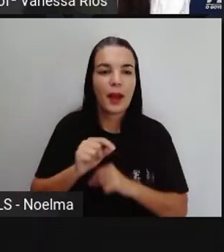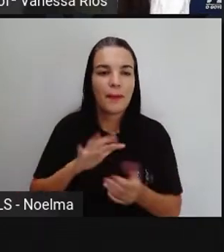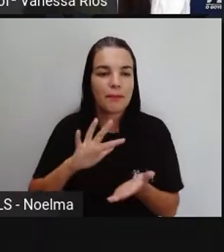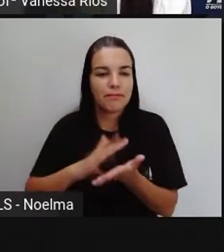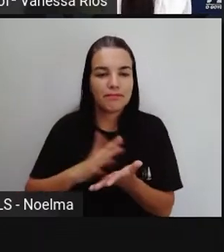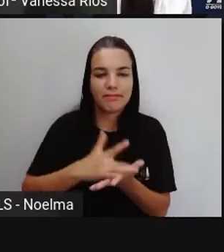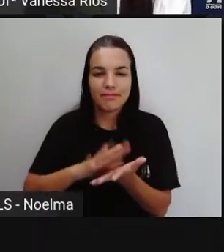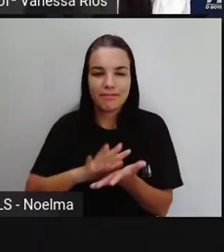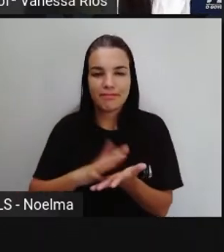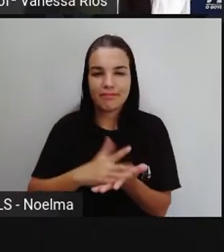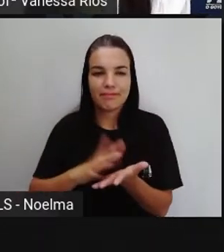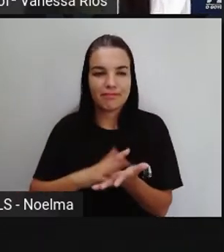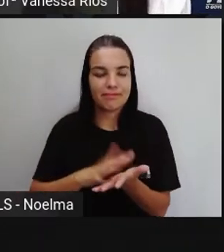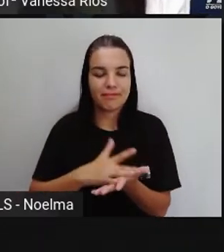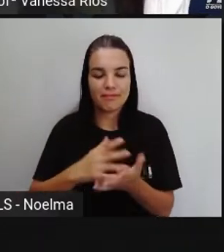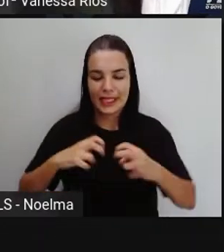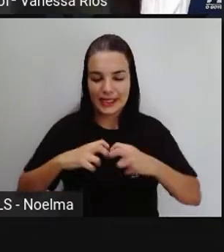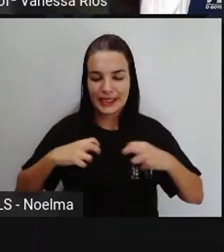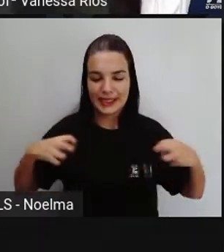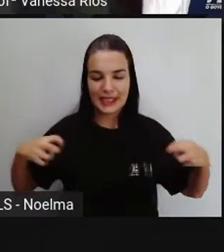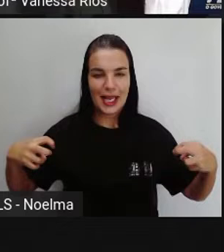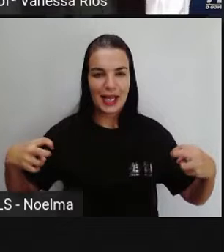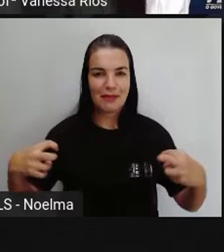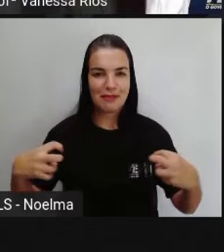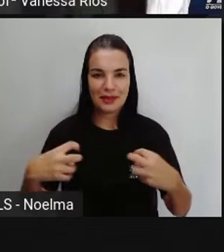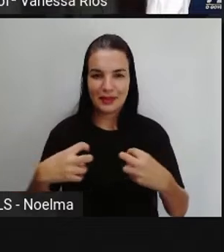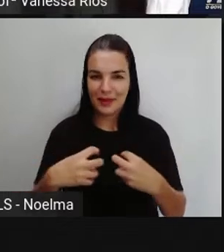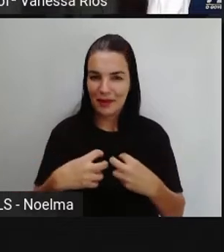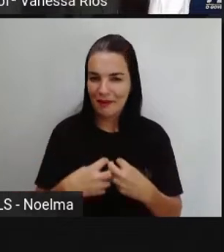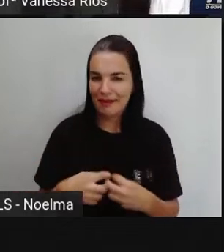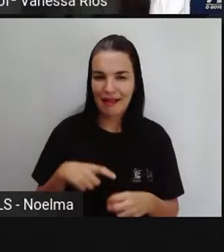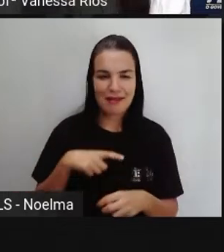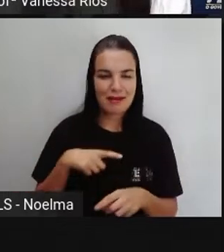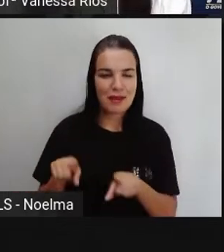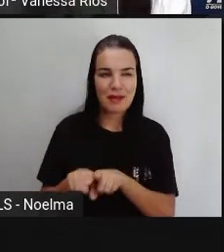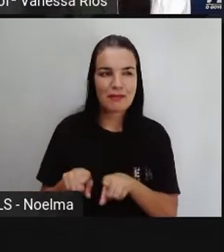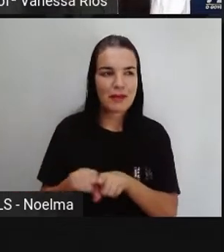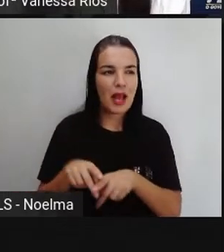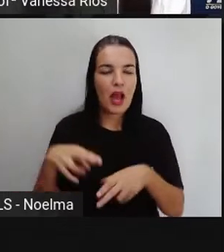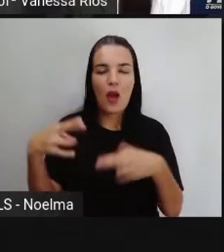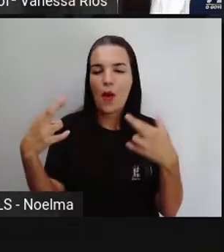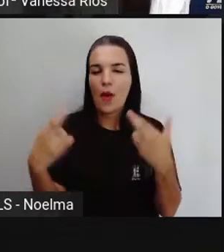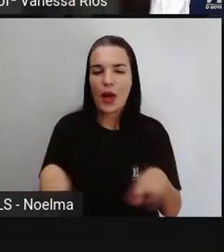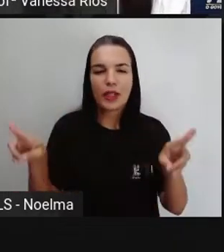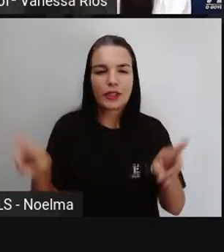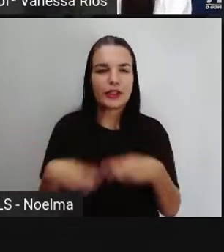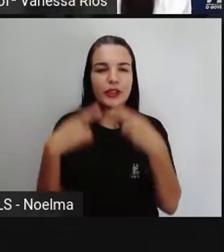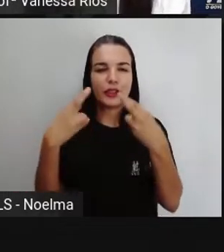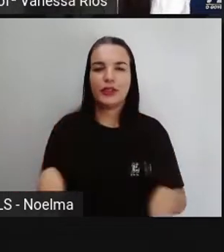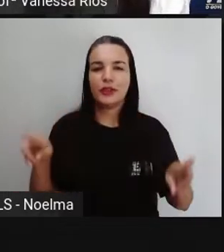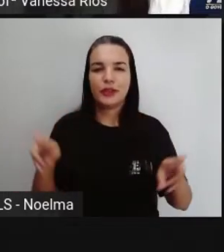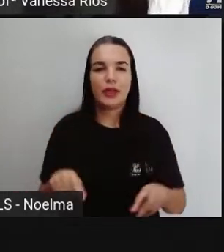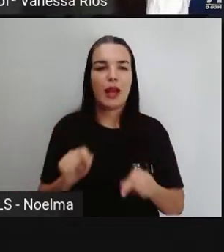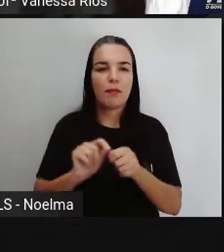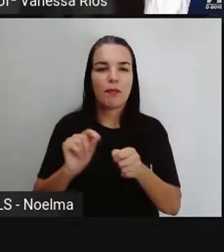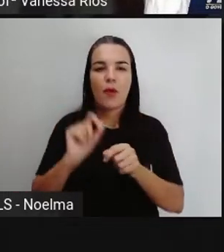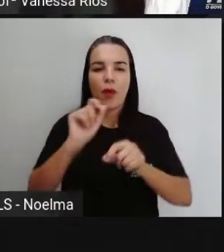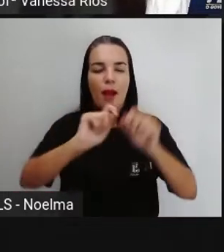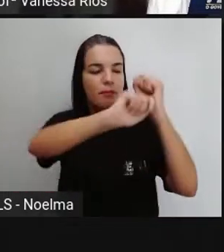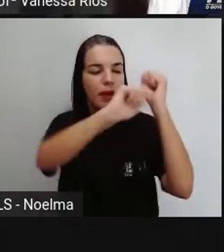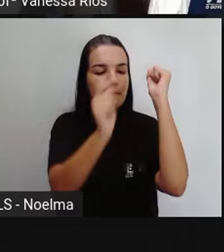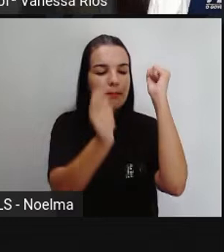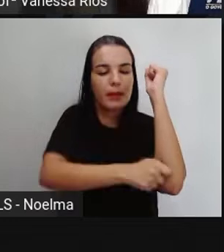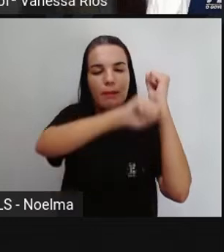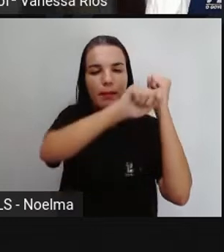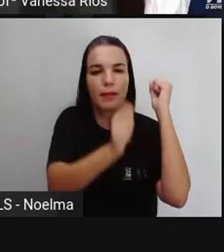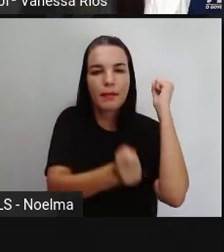seu filho samba e outros tantos ritmos movidos por atabaques, berimbaus, marimbas e